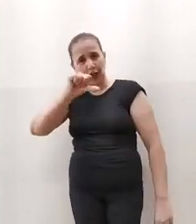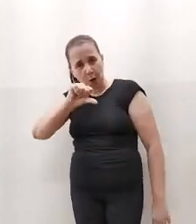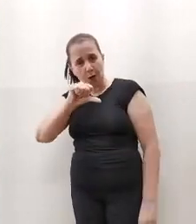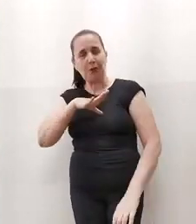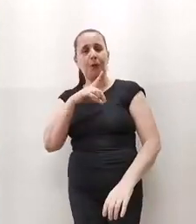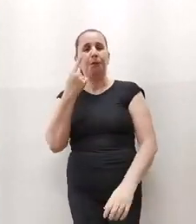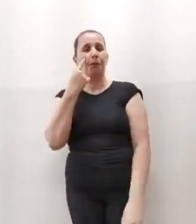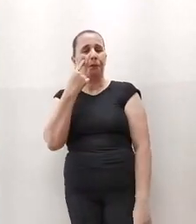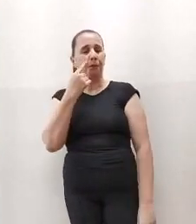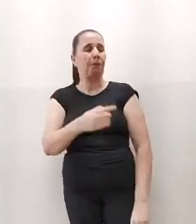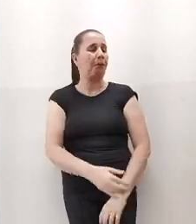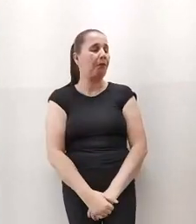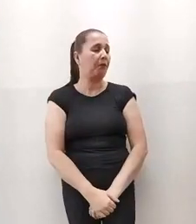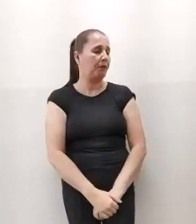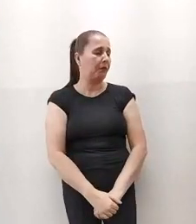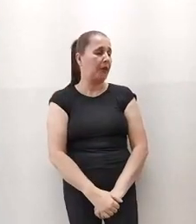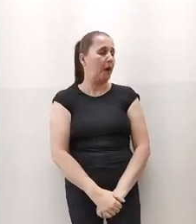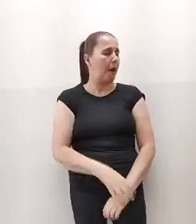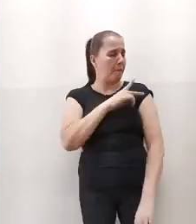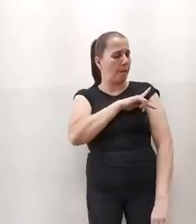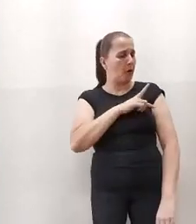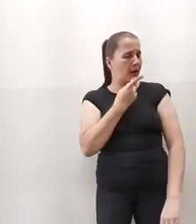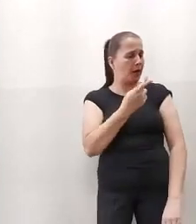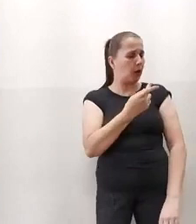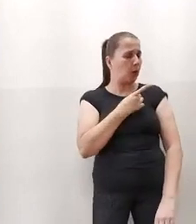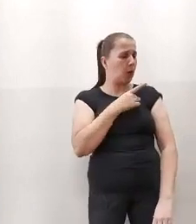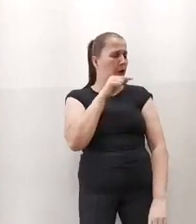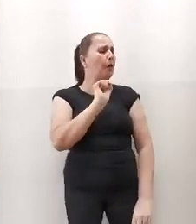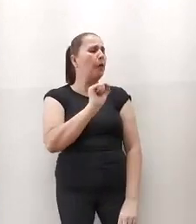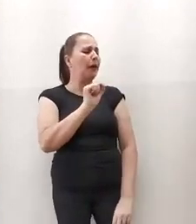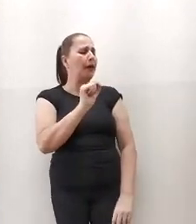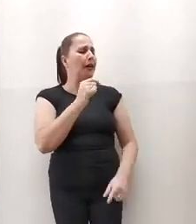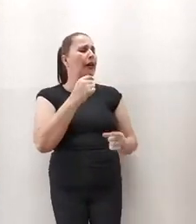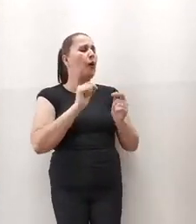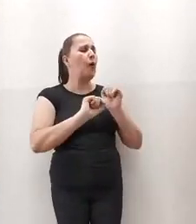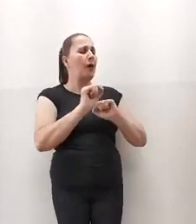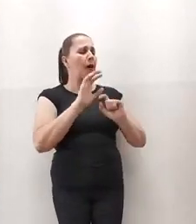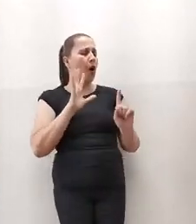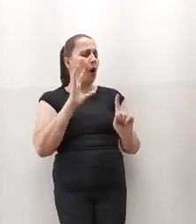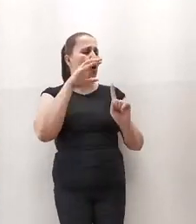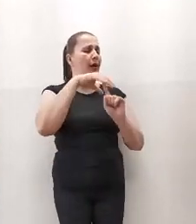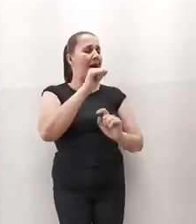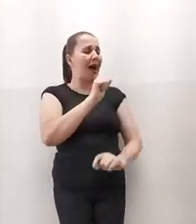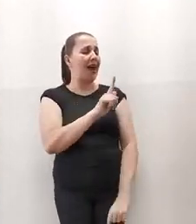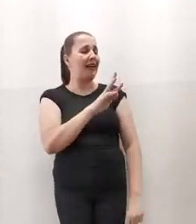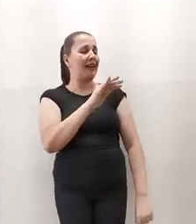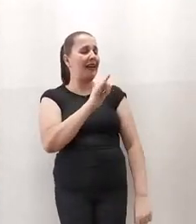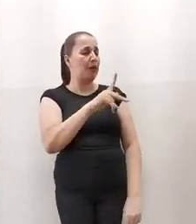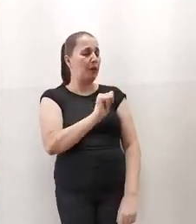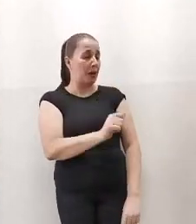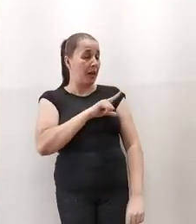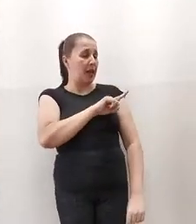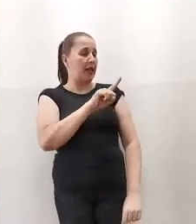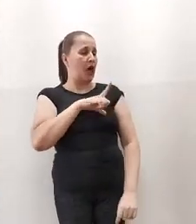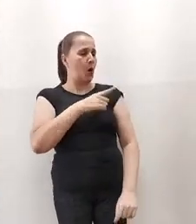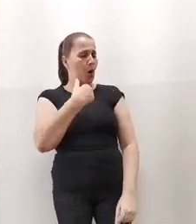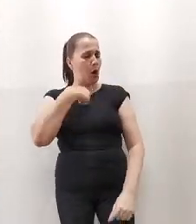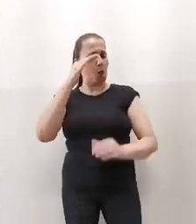Observe lá. Paulo falando: pelo que, ó rei Agripa, não